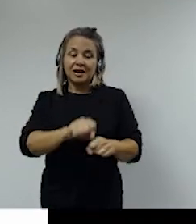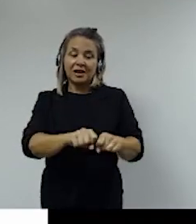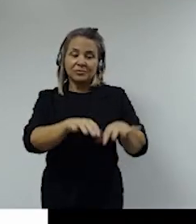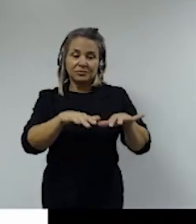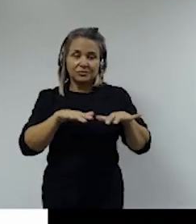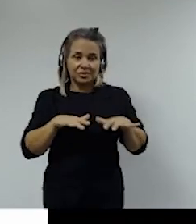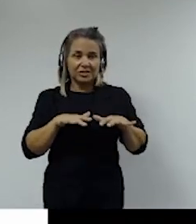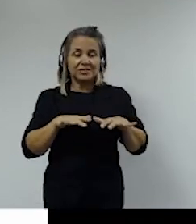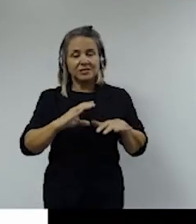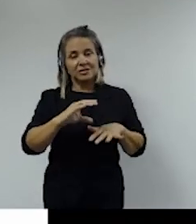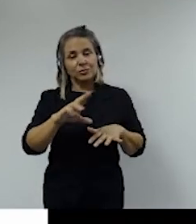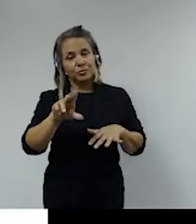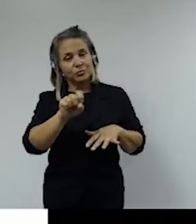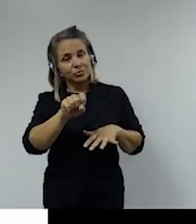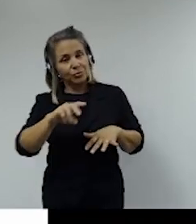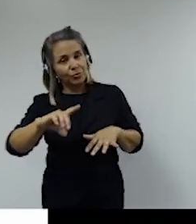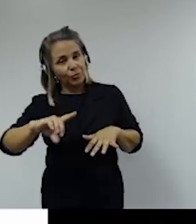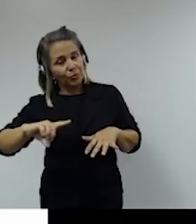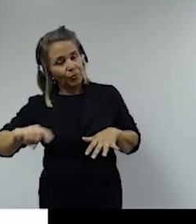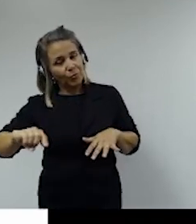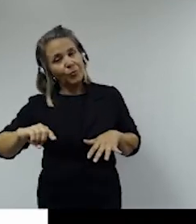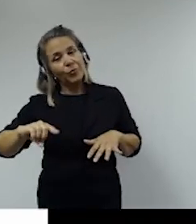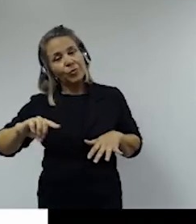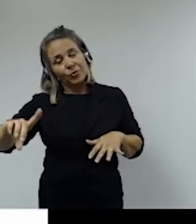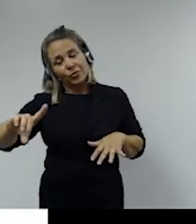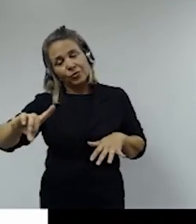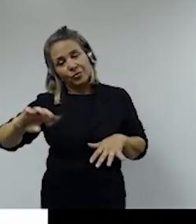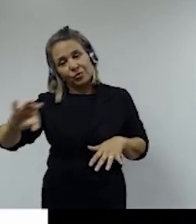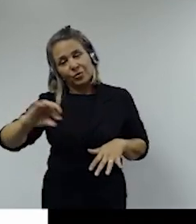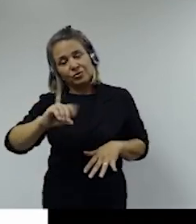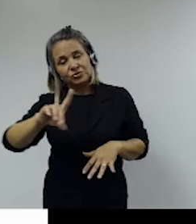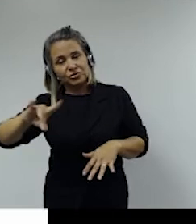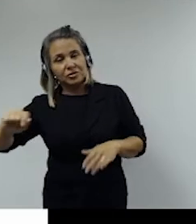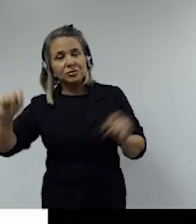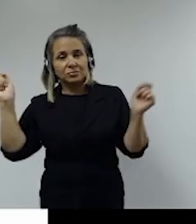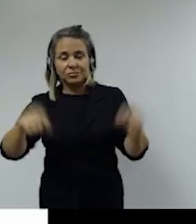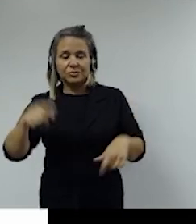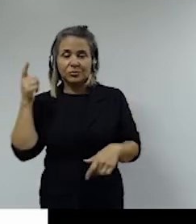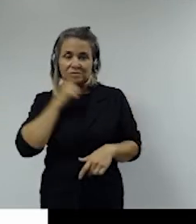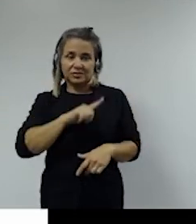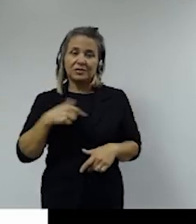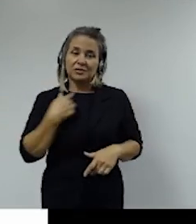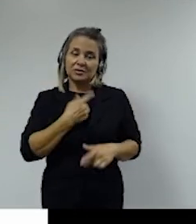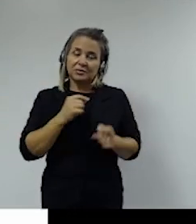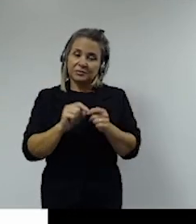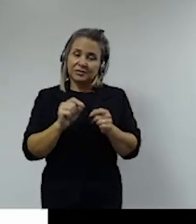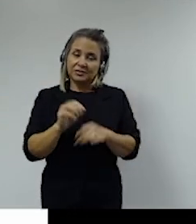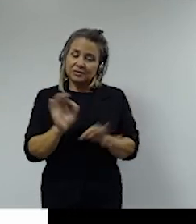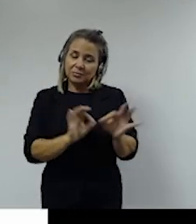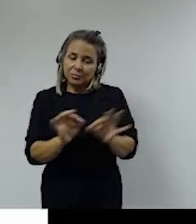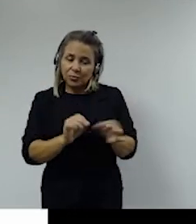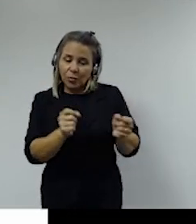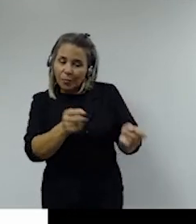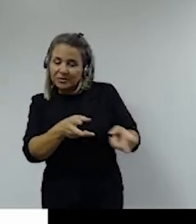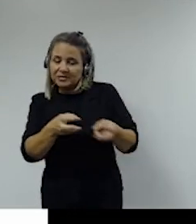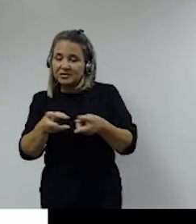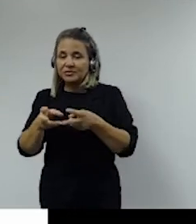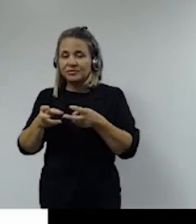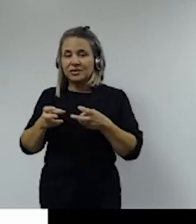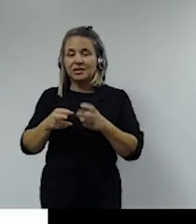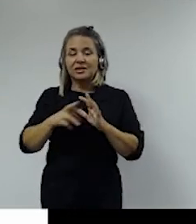potencial, né? Então, por isso que a gente tem, como organização, a gente tem defendido muito e promovido muito a observância da